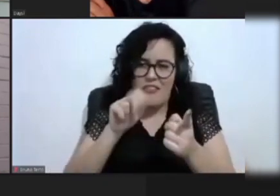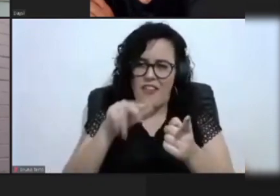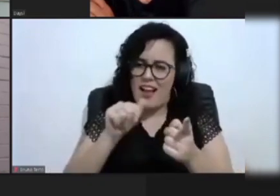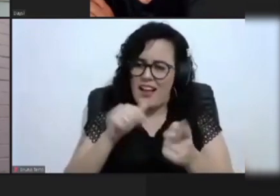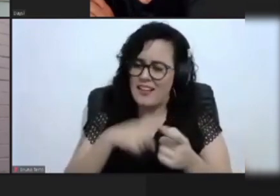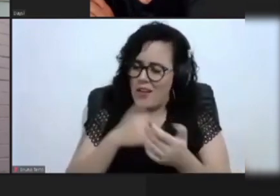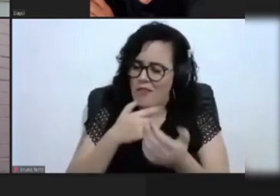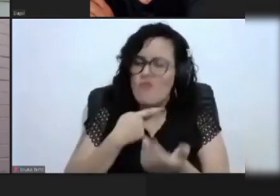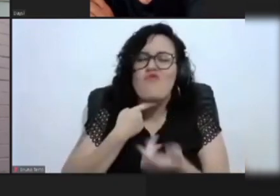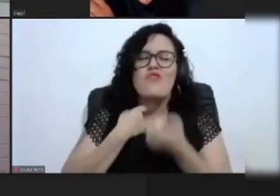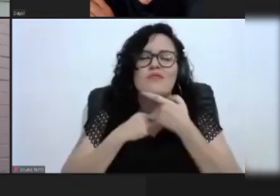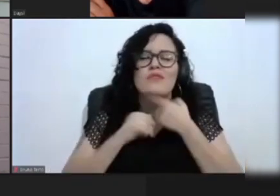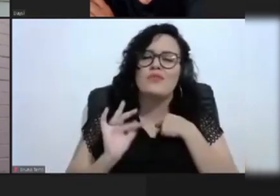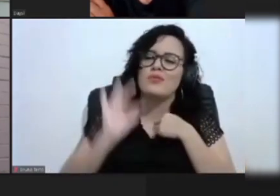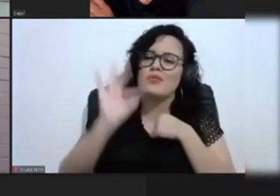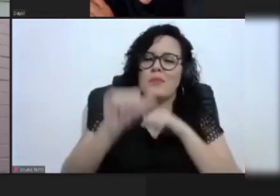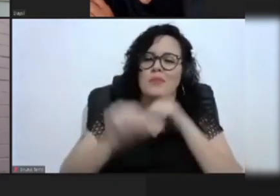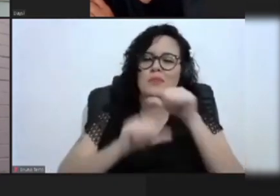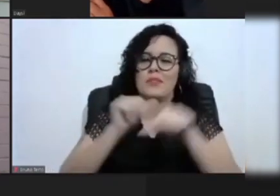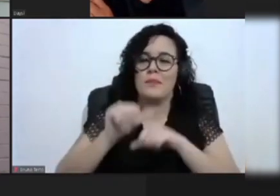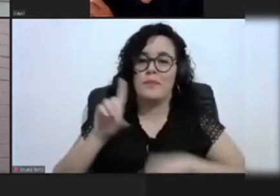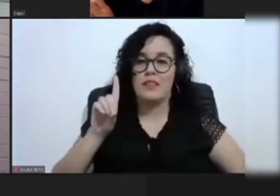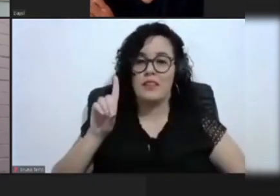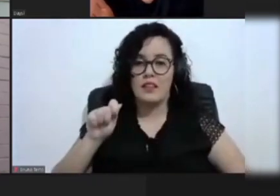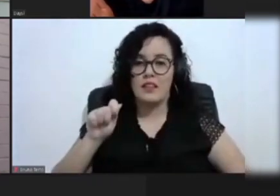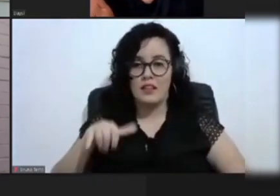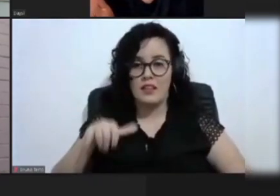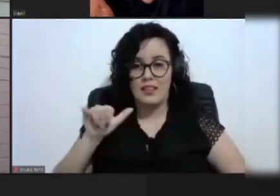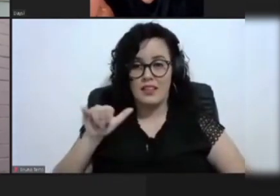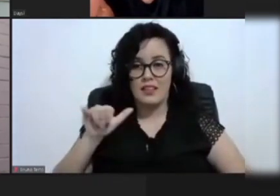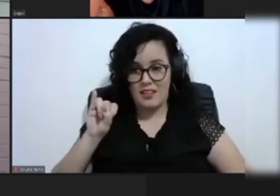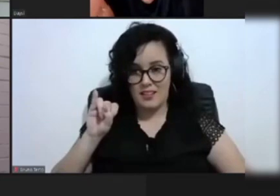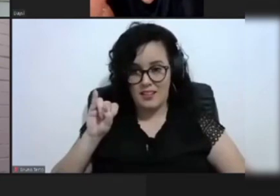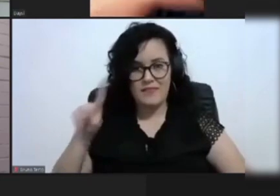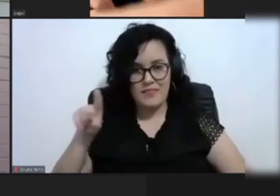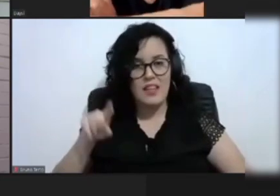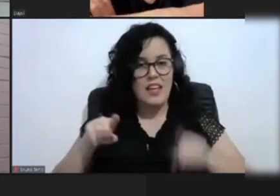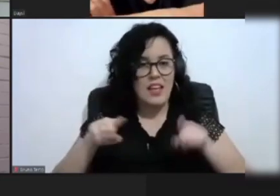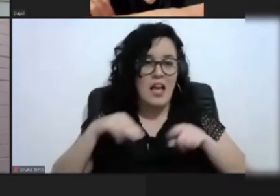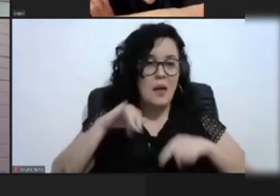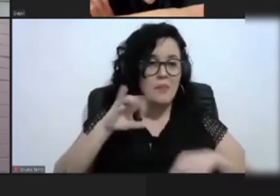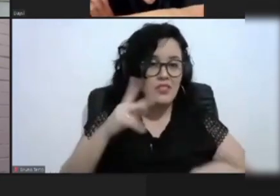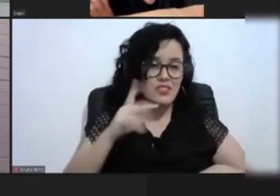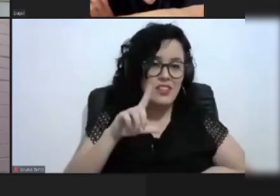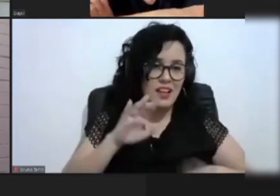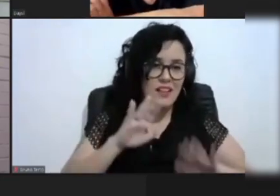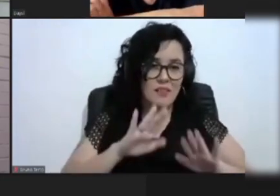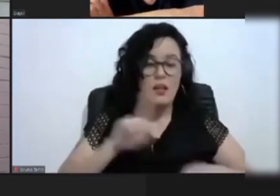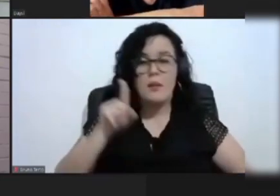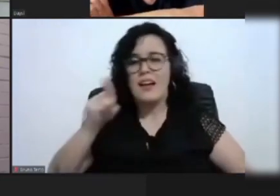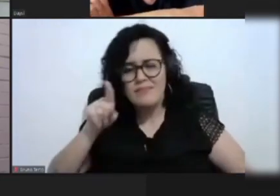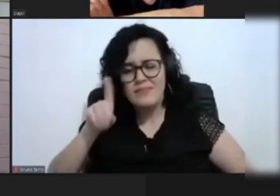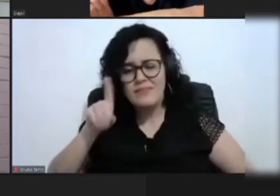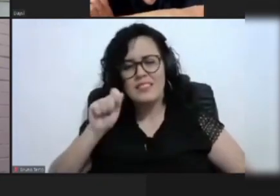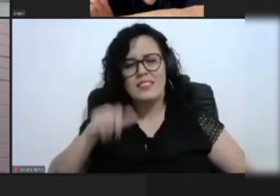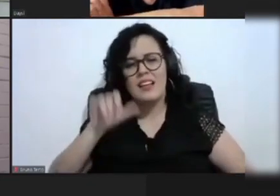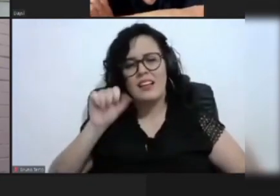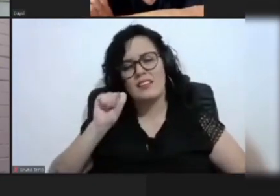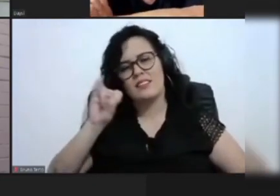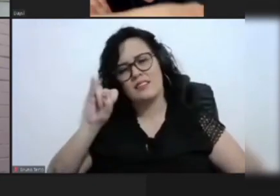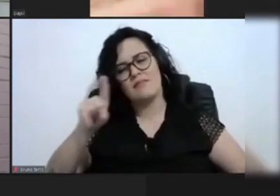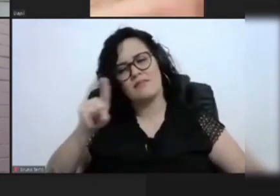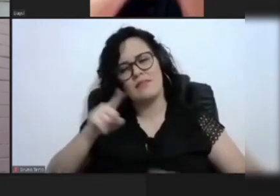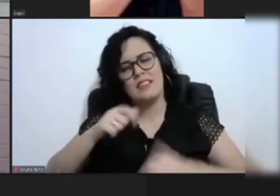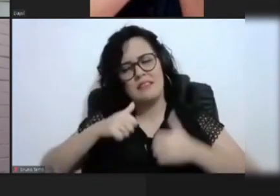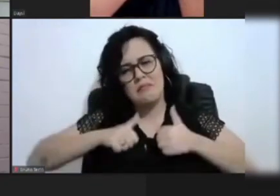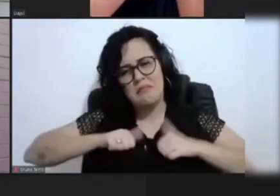tá? Deise, se Deise, a Michelle ainda está mais animada, né? Mas para Deise, ó, querida, se